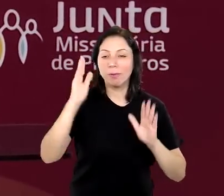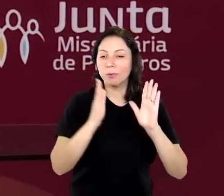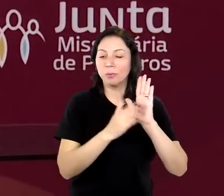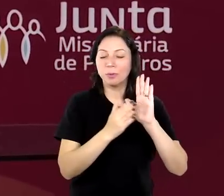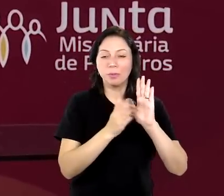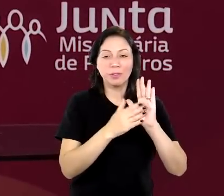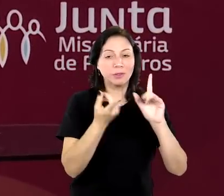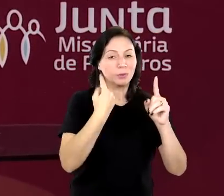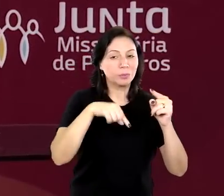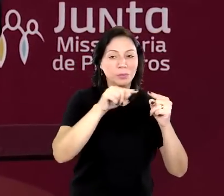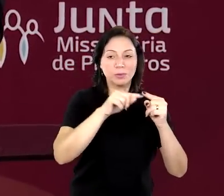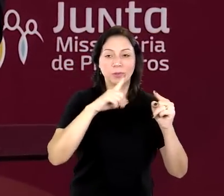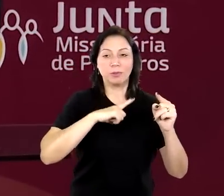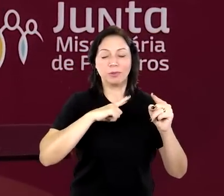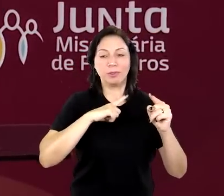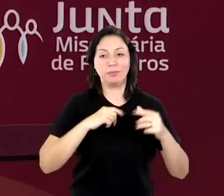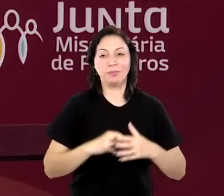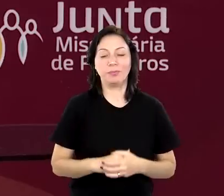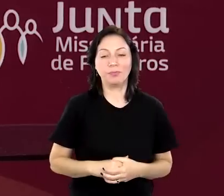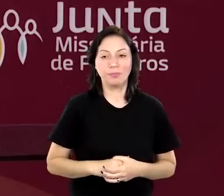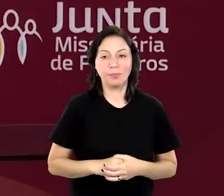projeto.